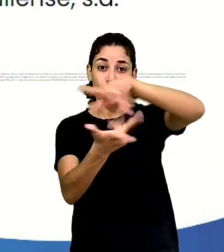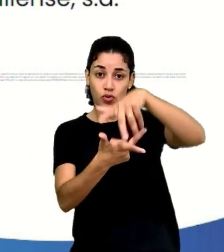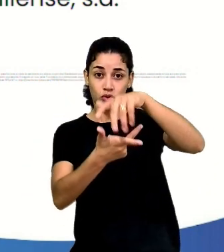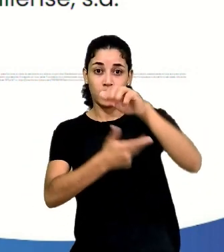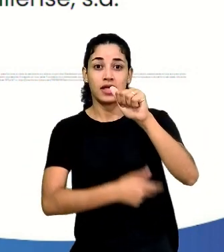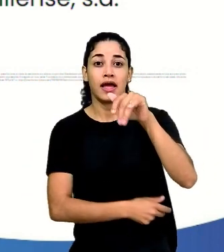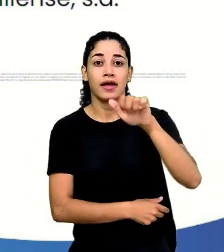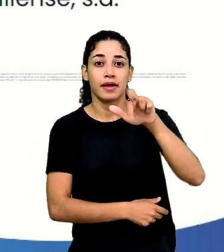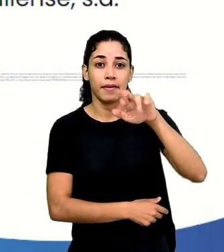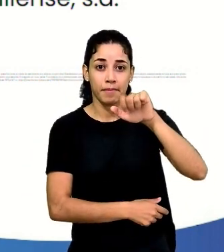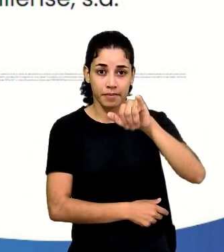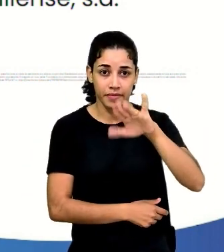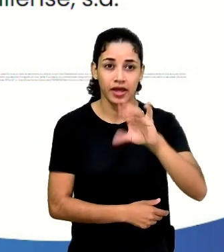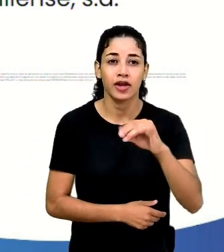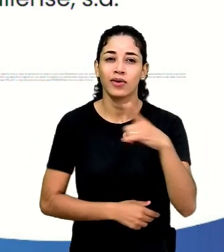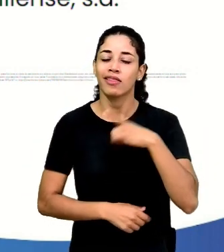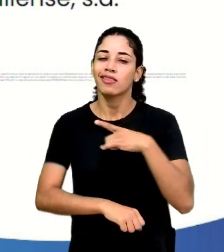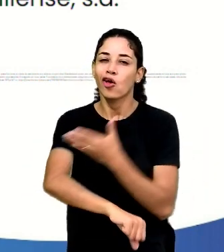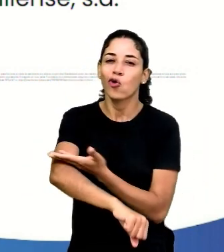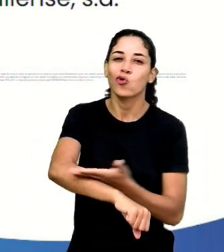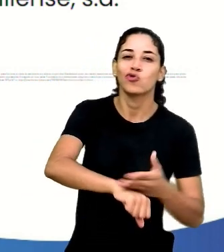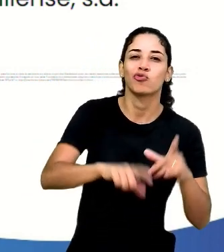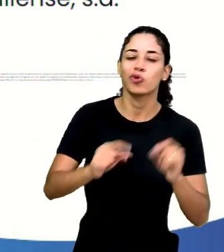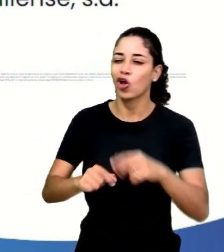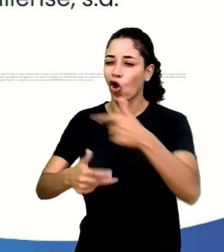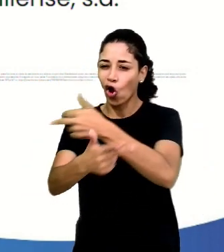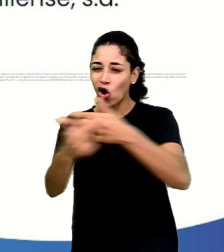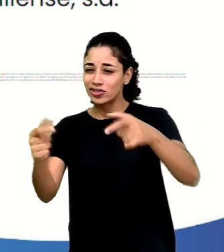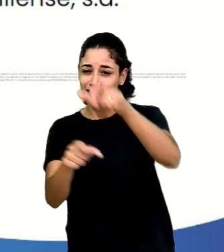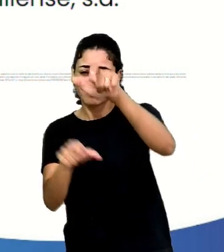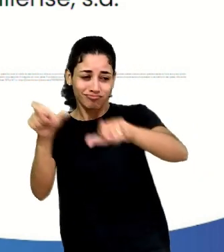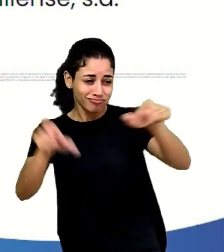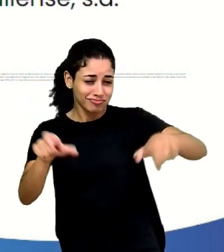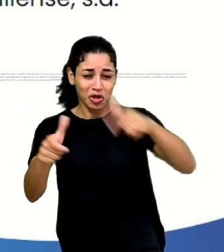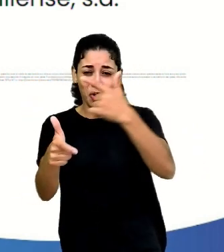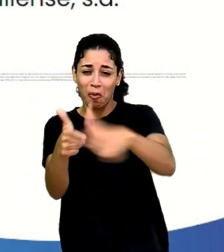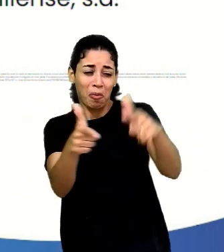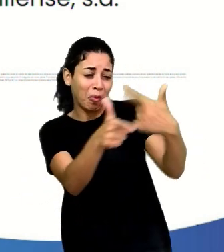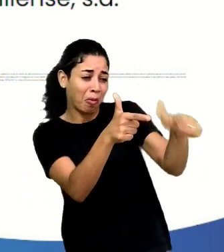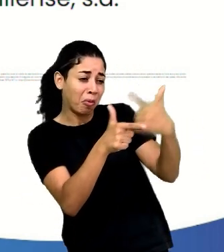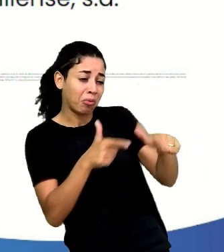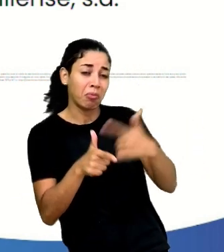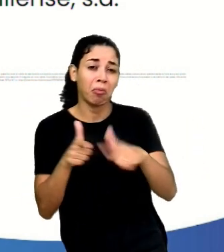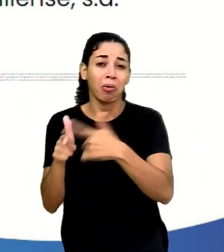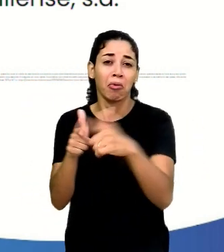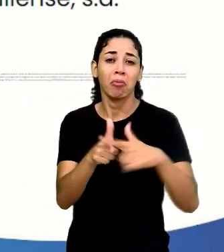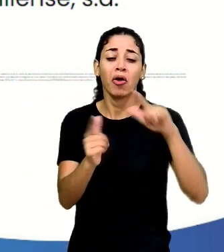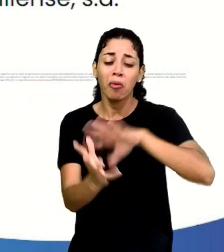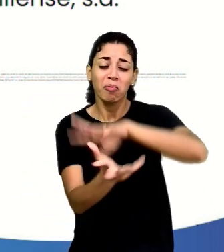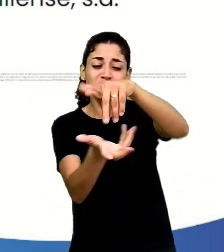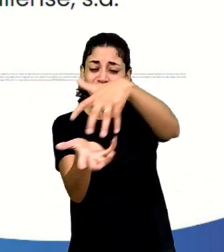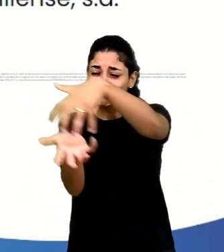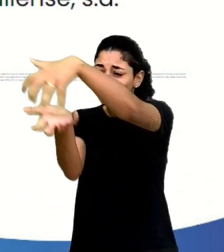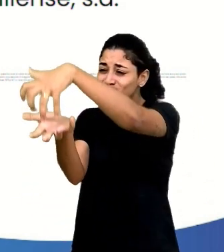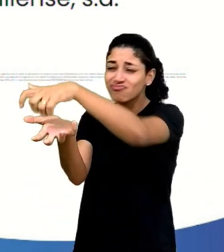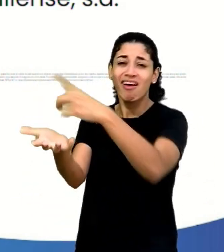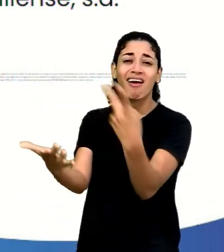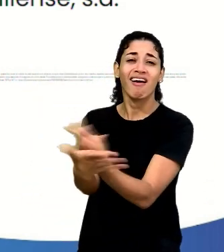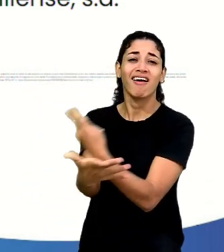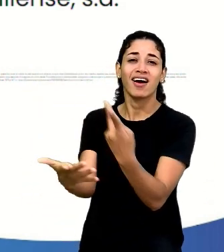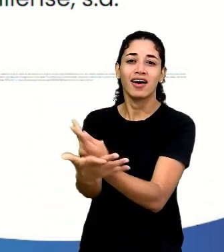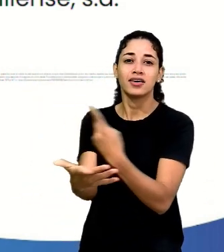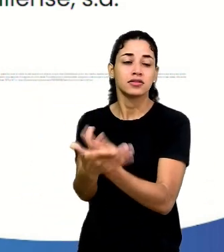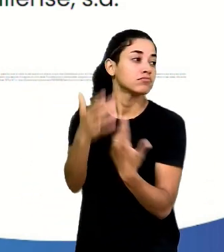Américo Pisca-Pisca tinha o hábito de pôr defeito em todas as coisas. O mundo para ele estava errado e